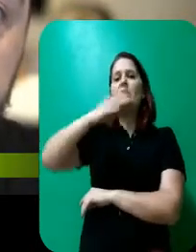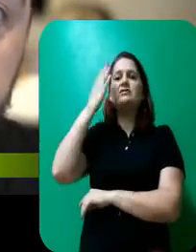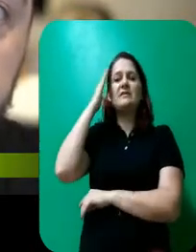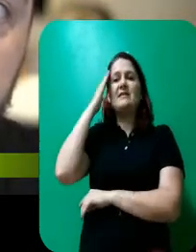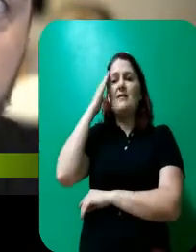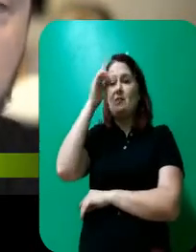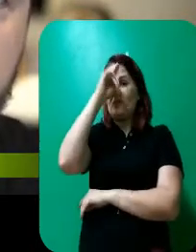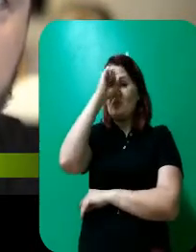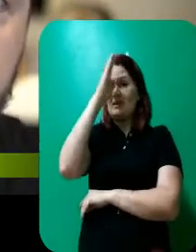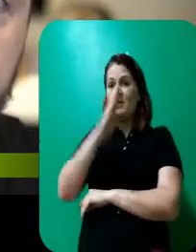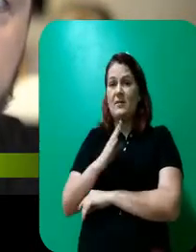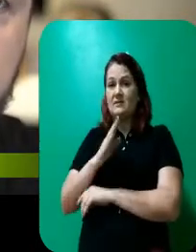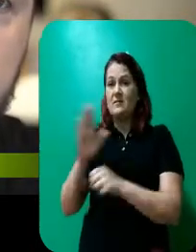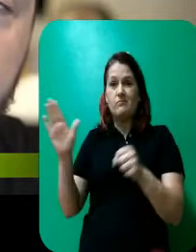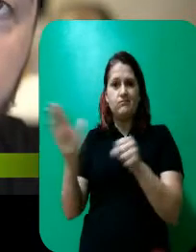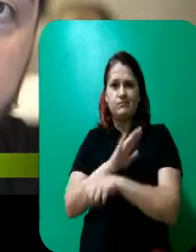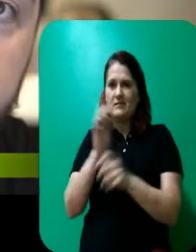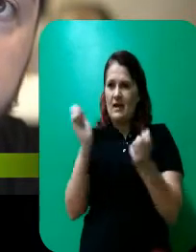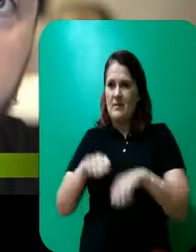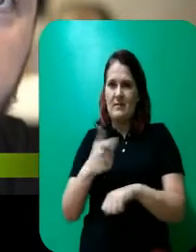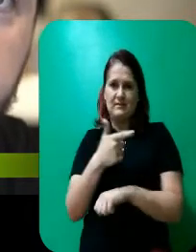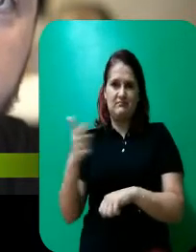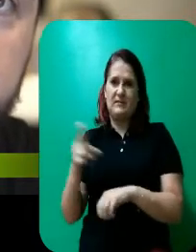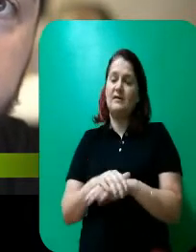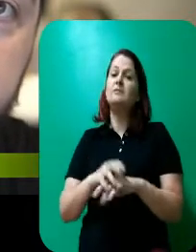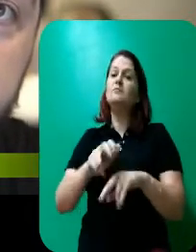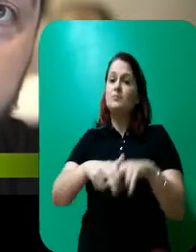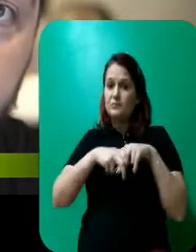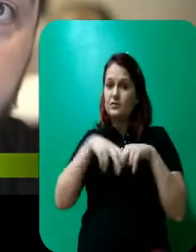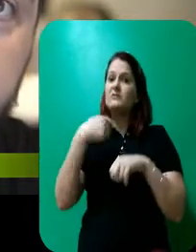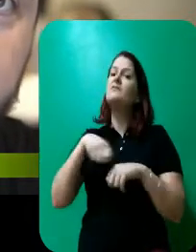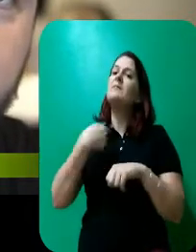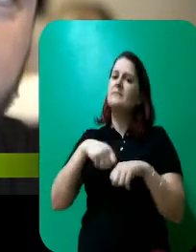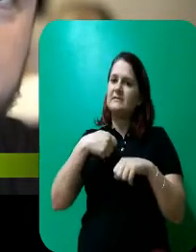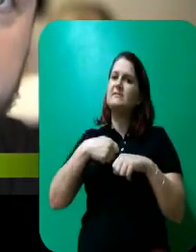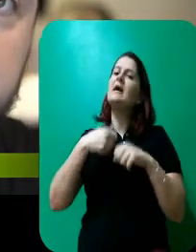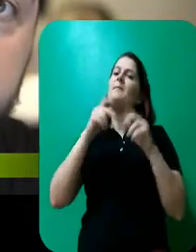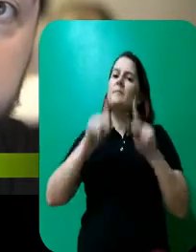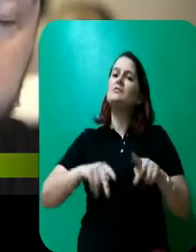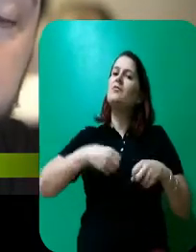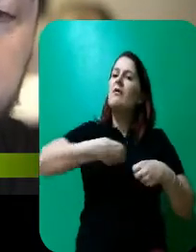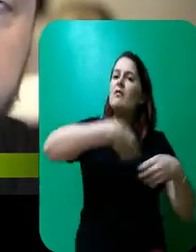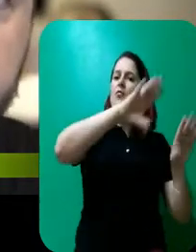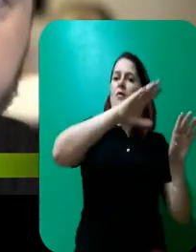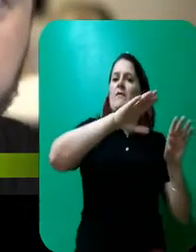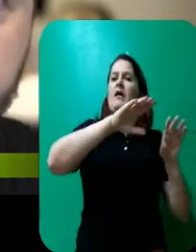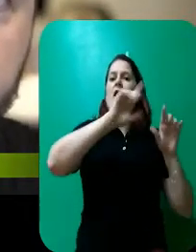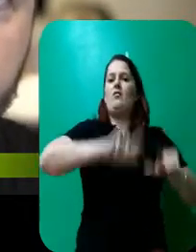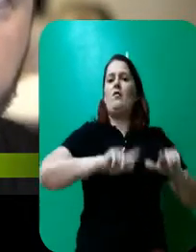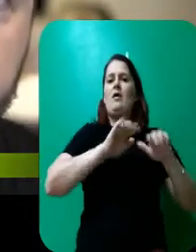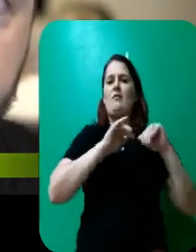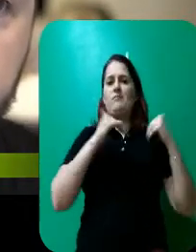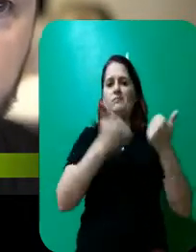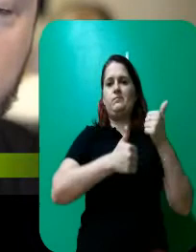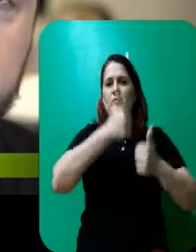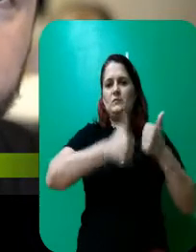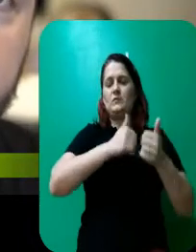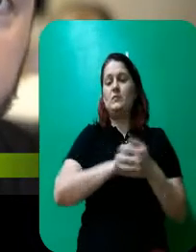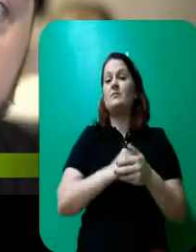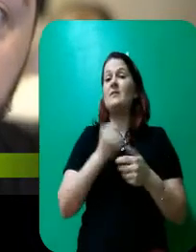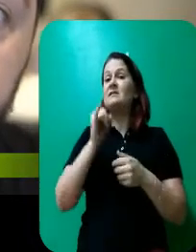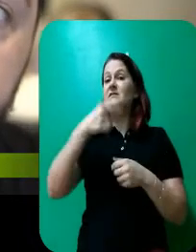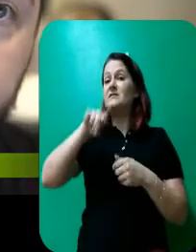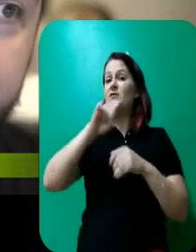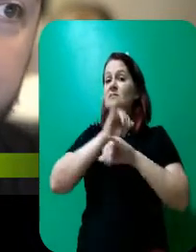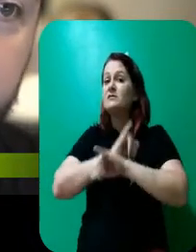as pessoas e que a gente vai ter que mandar elas para esse tipo de centro. A gente já está realizando isso. Se você ouvir qualquer pronunciamento do Ministério